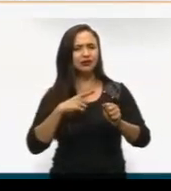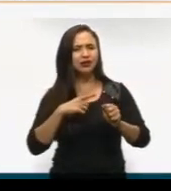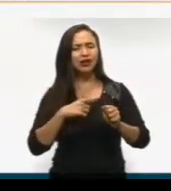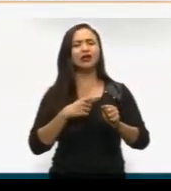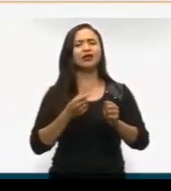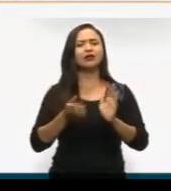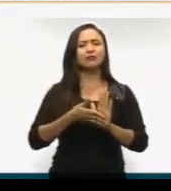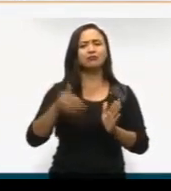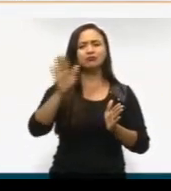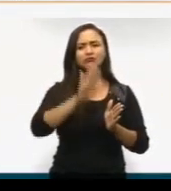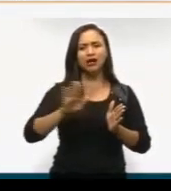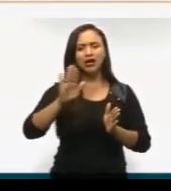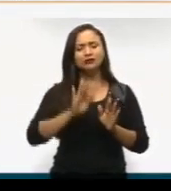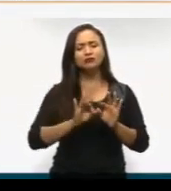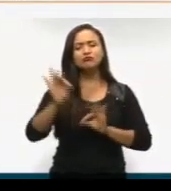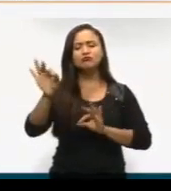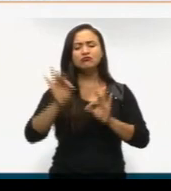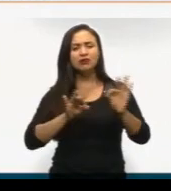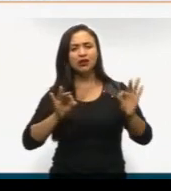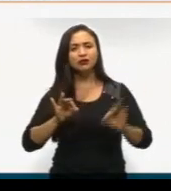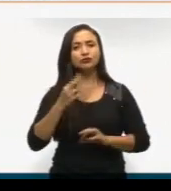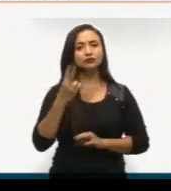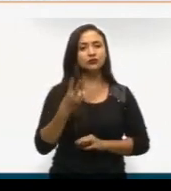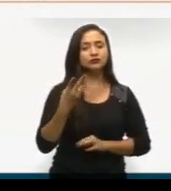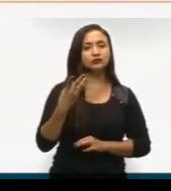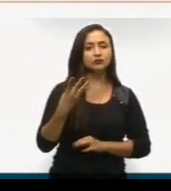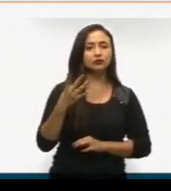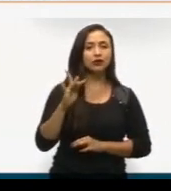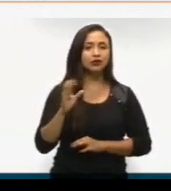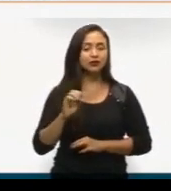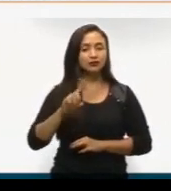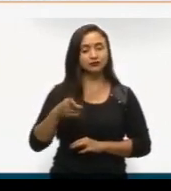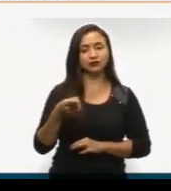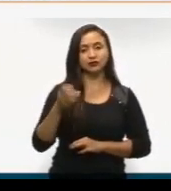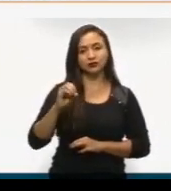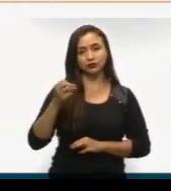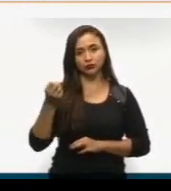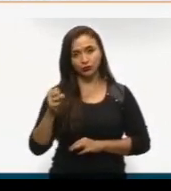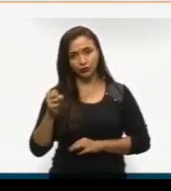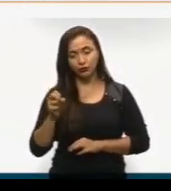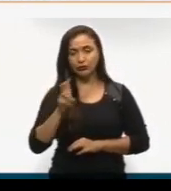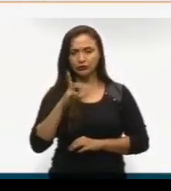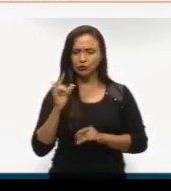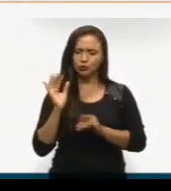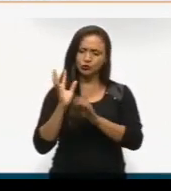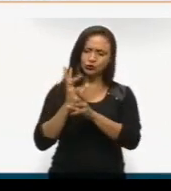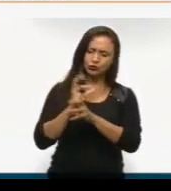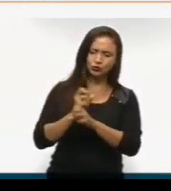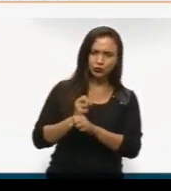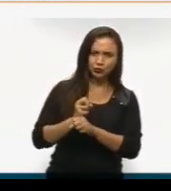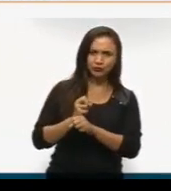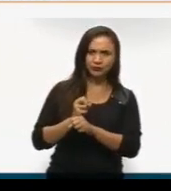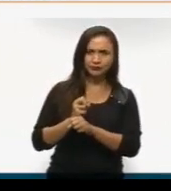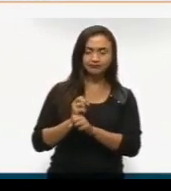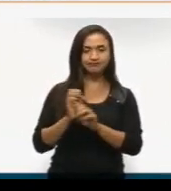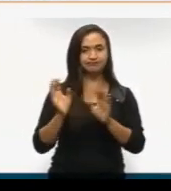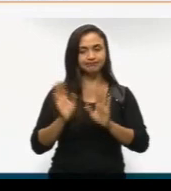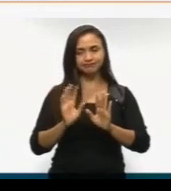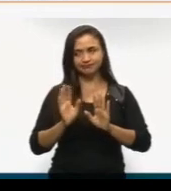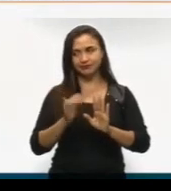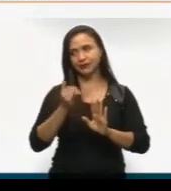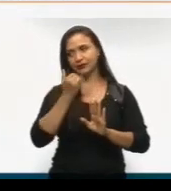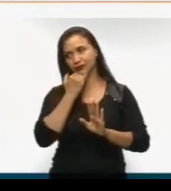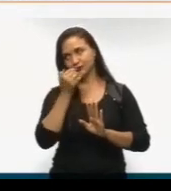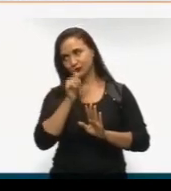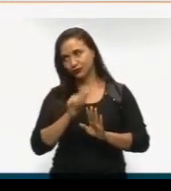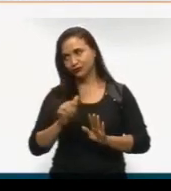vidros, o metro quadrado dela está 240,08. Então, se eu somar isso daqui, né? Opa, desculpa,